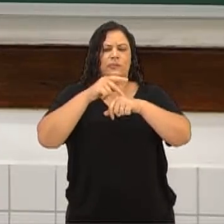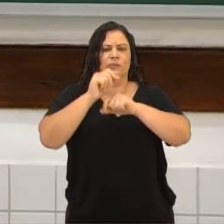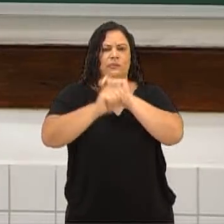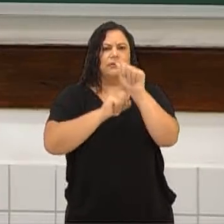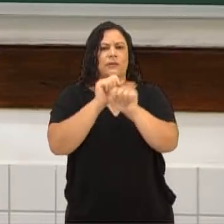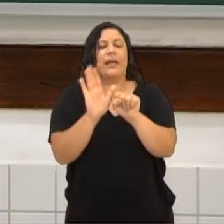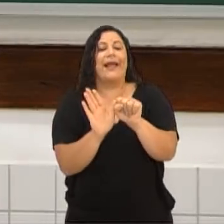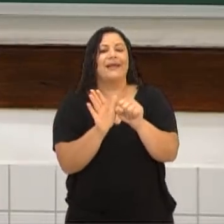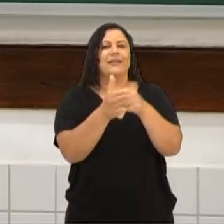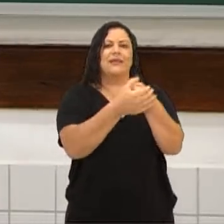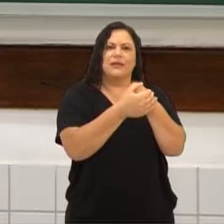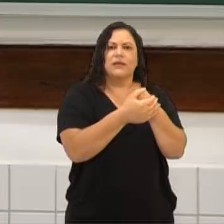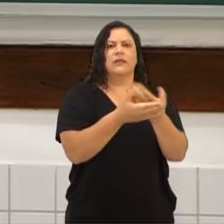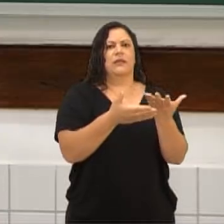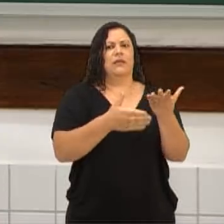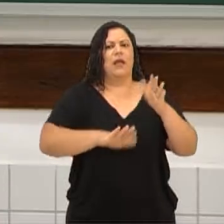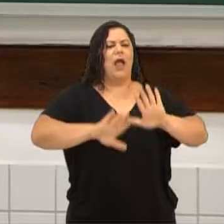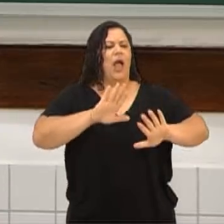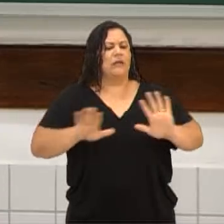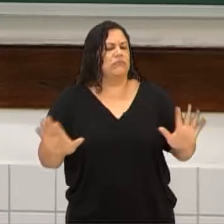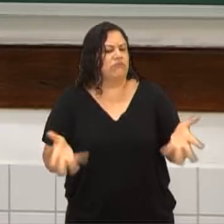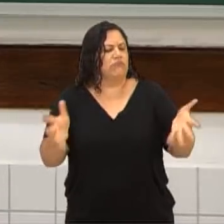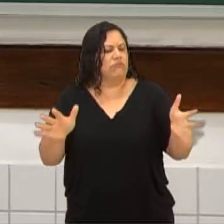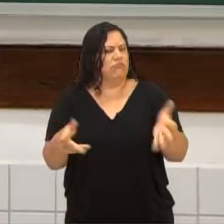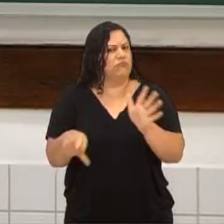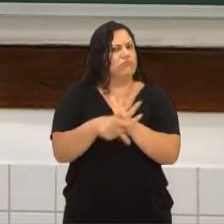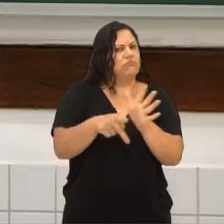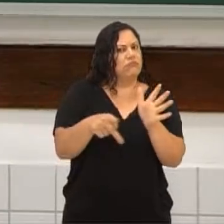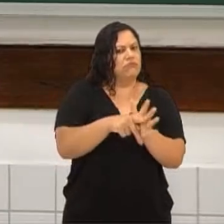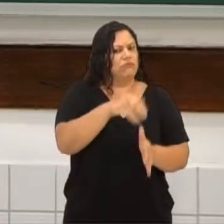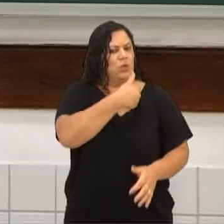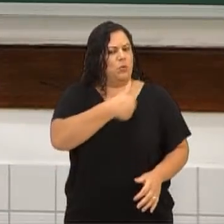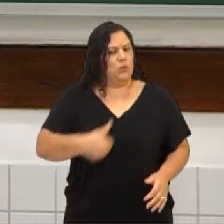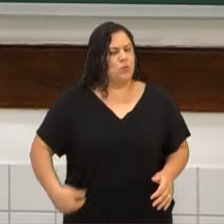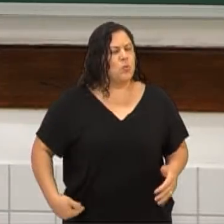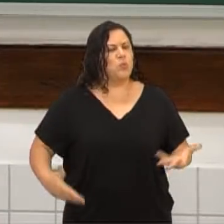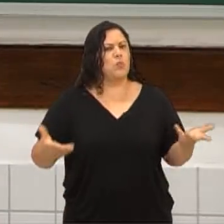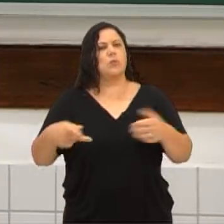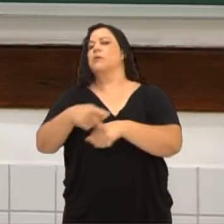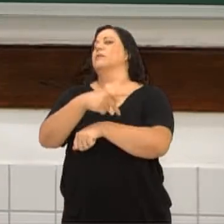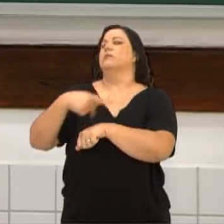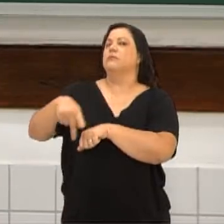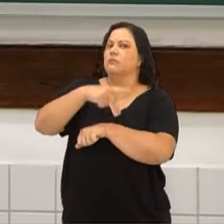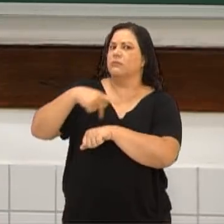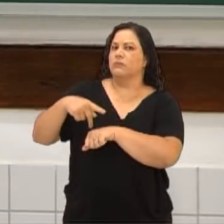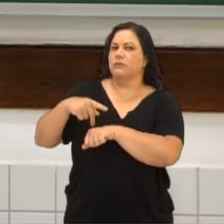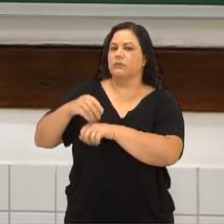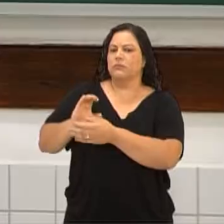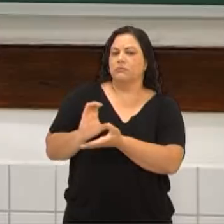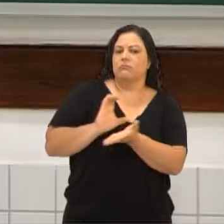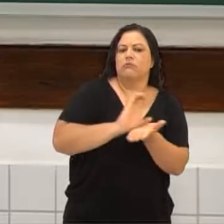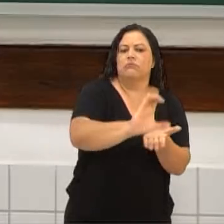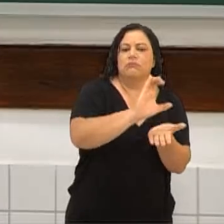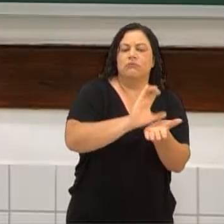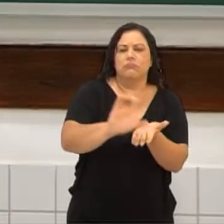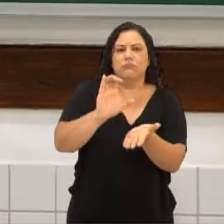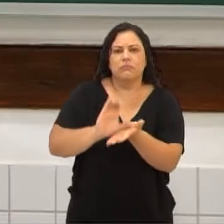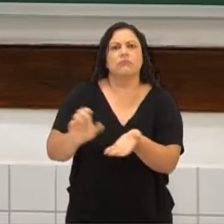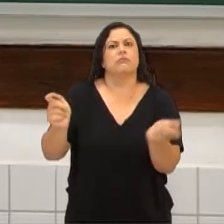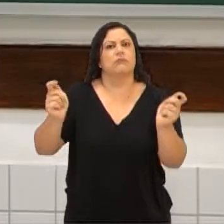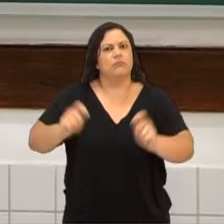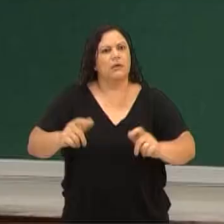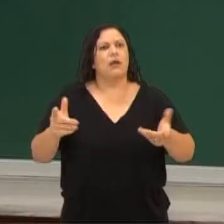por vezes pelo próprio governo, né, dos países e financia, normalmente, infelizmente,